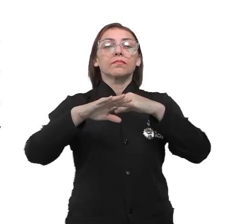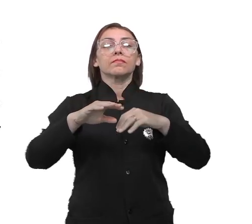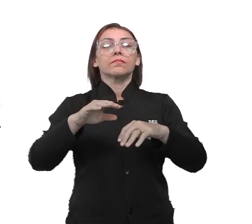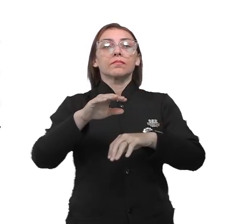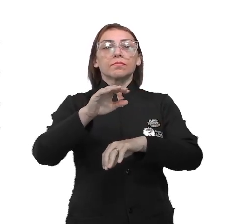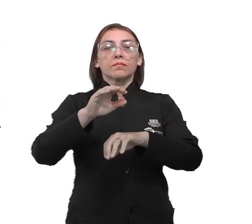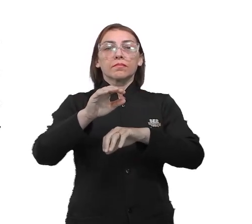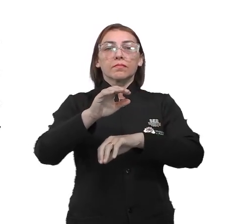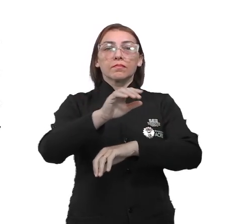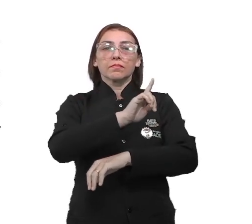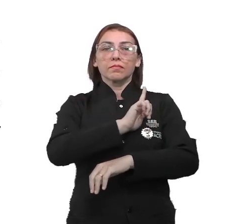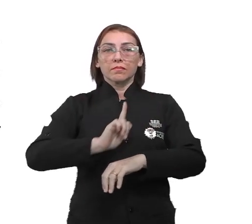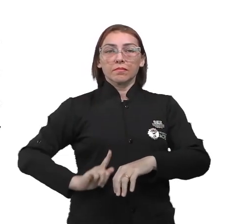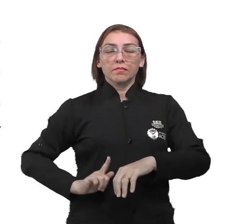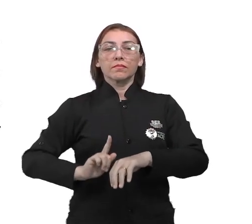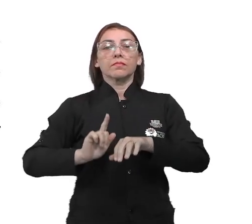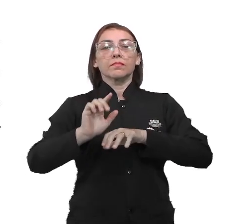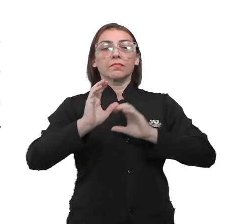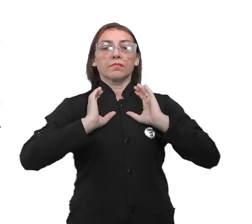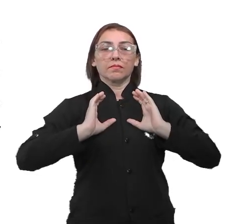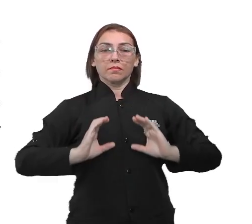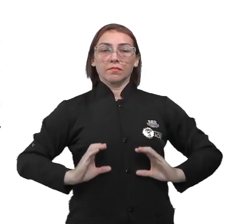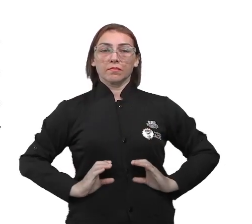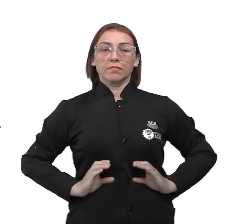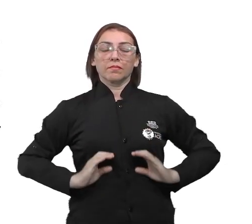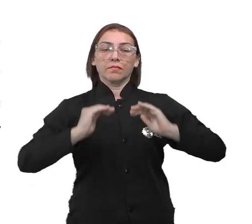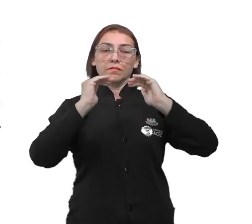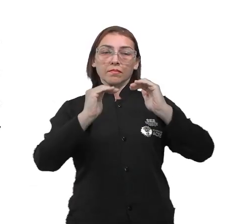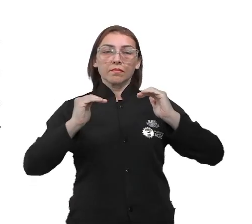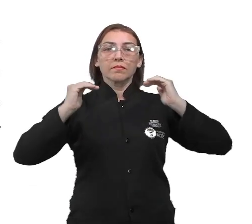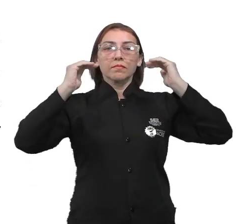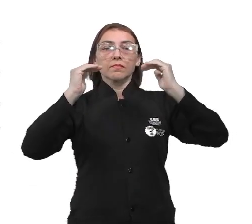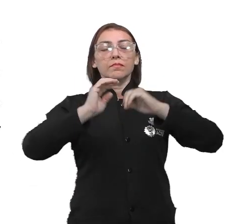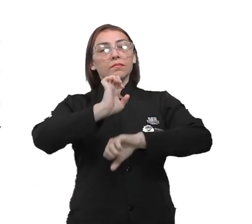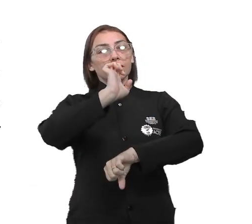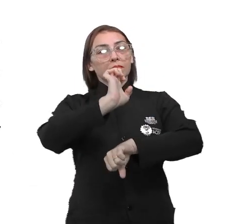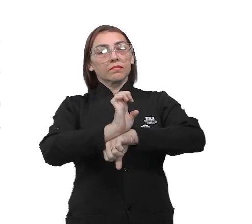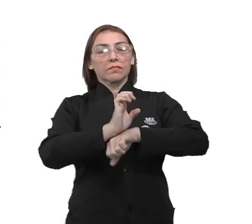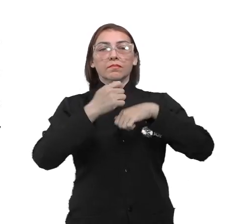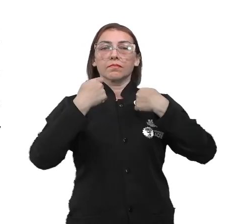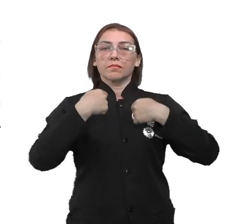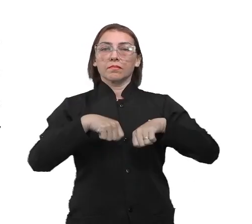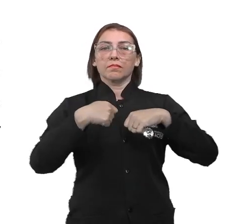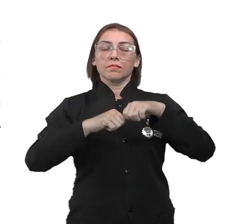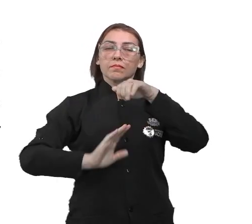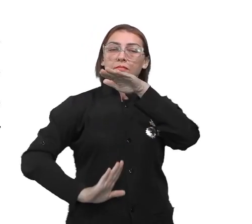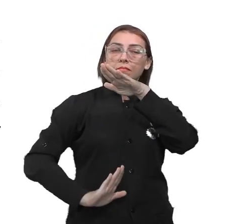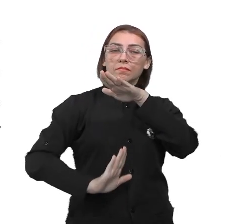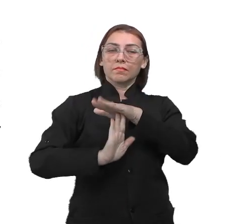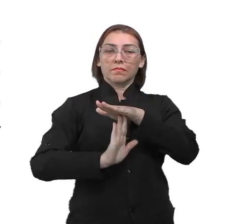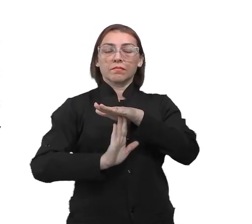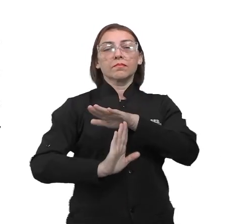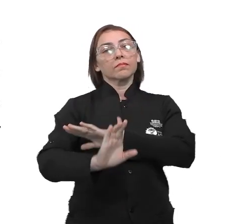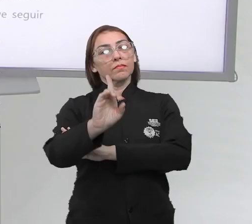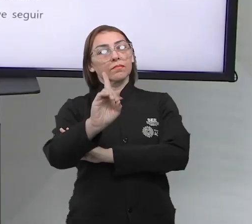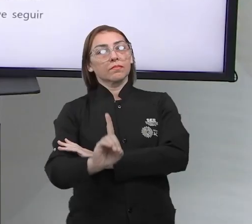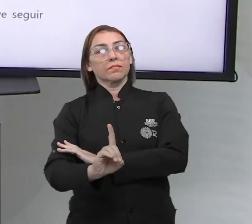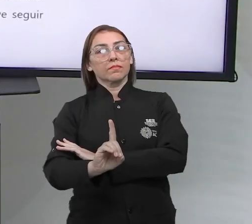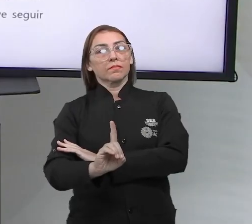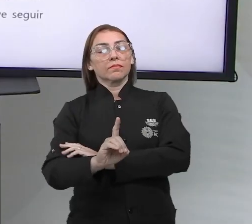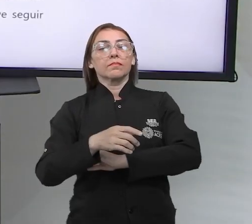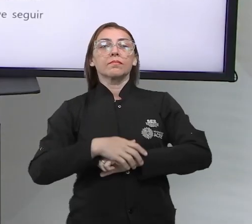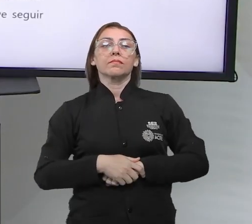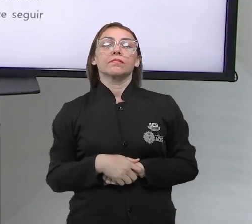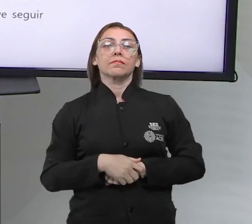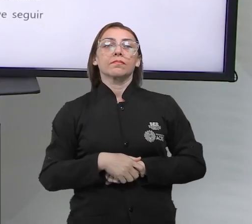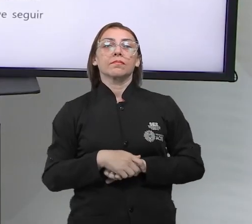e cidadãos. A autoridade do Estado deve estar limitada pelo direito. Então